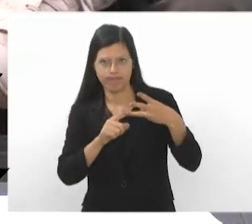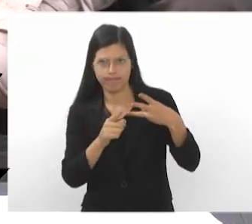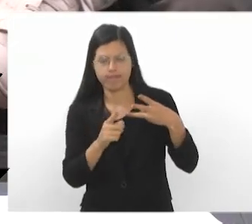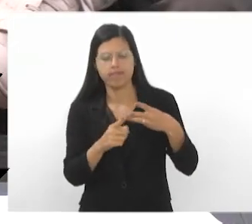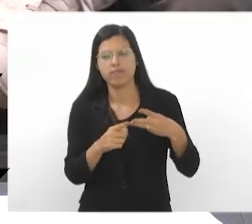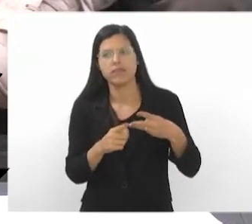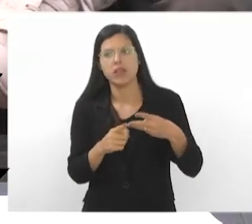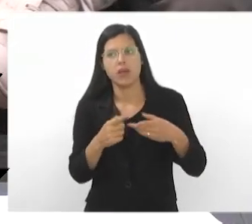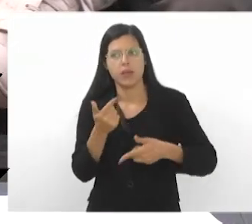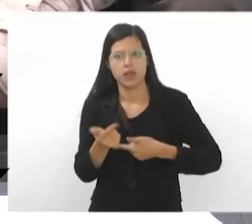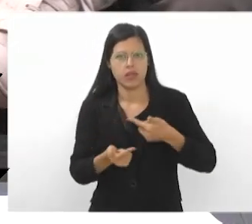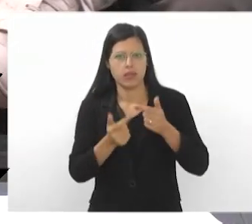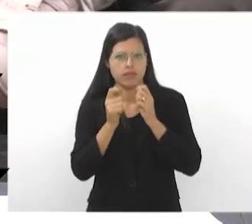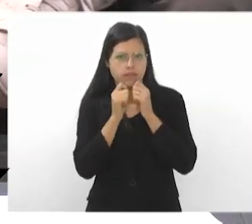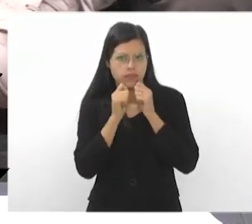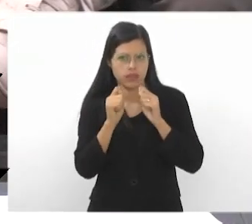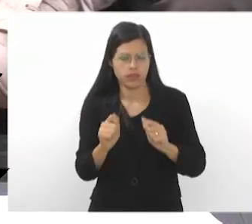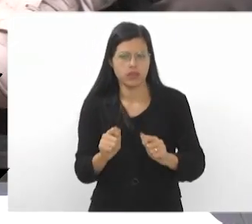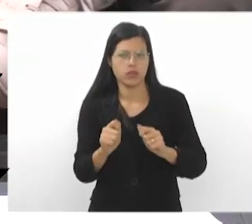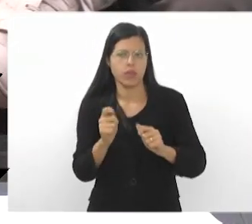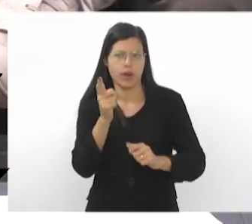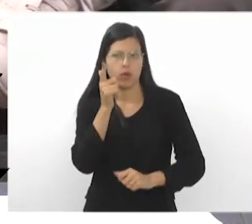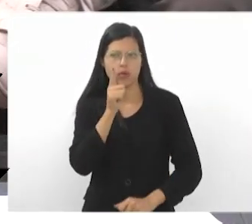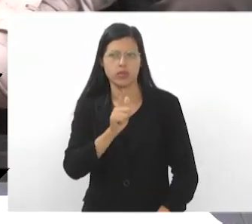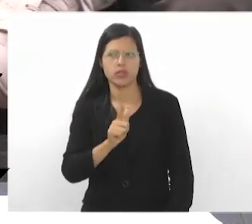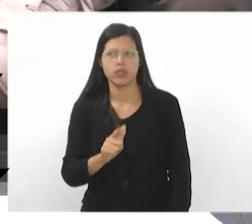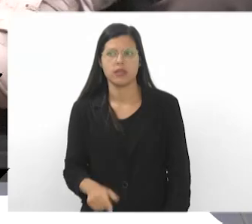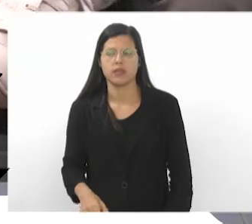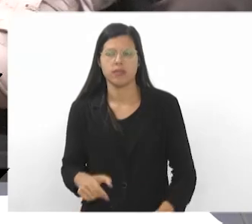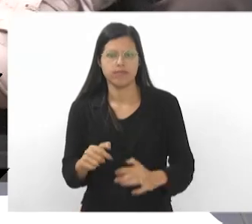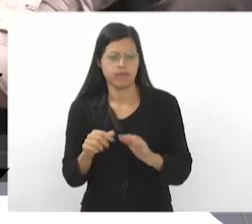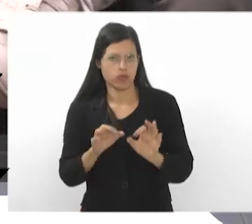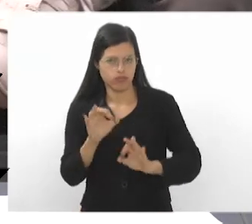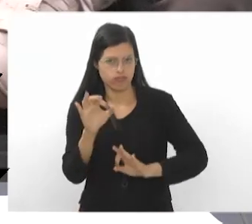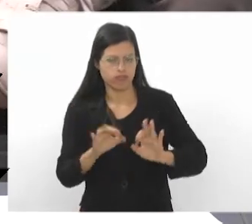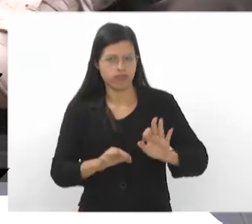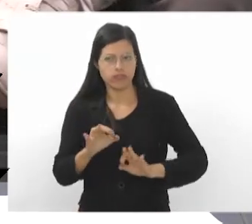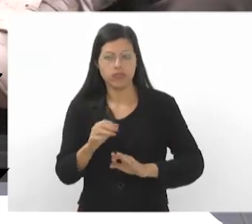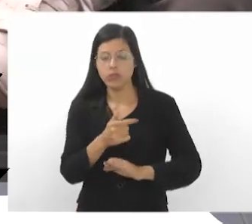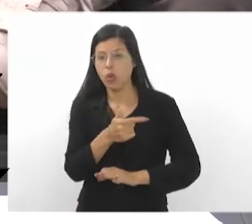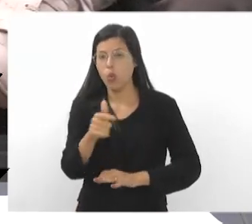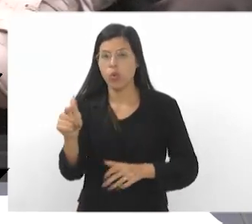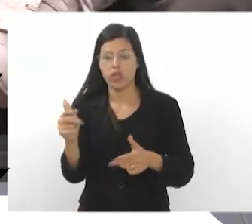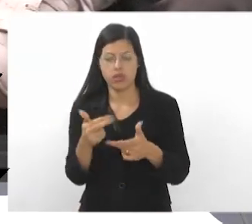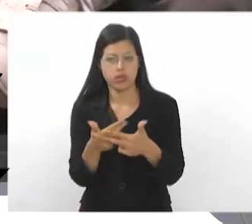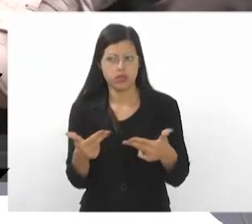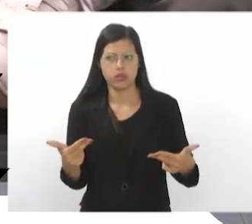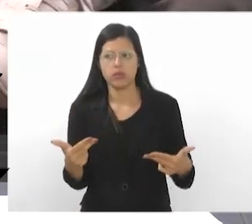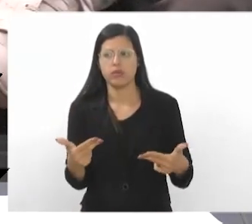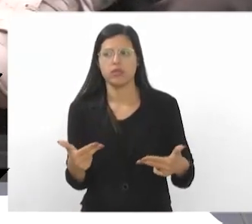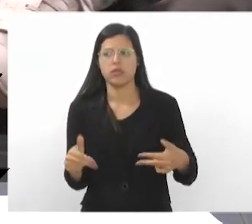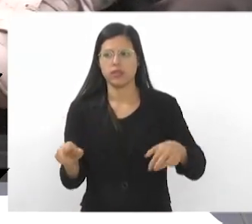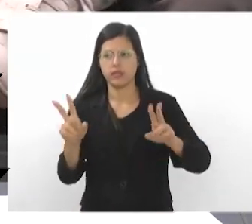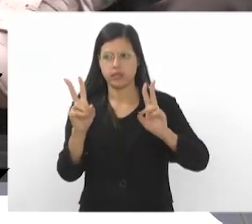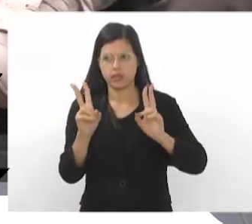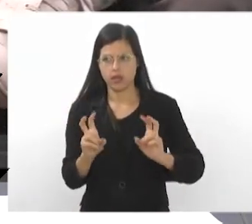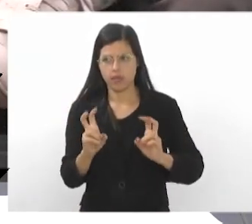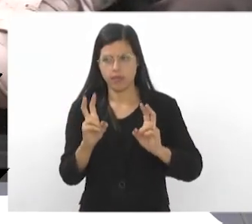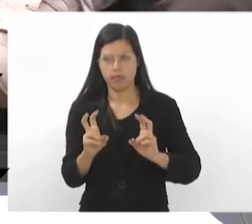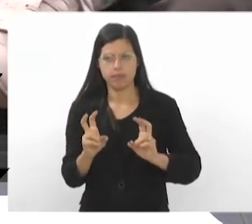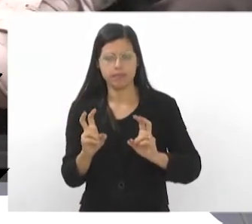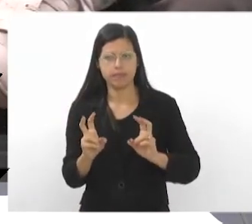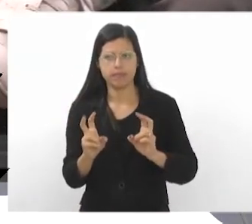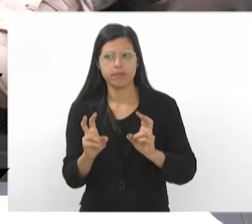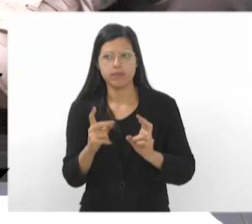ter efetividade. Perfeito. E a outra coisa, em relação ao tema de Vossa Excelência, e o senhor estava presente,